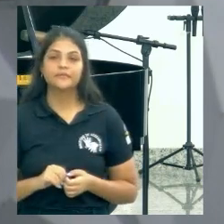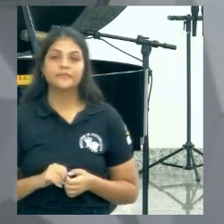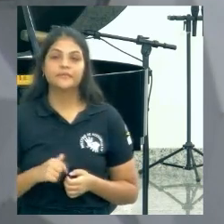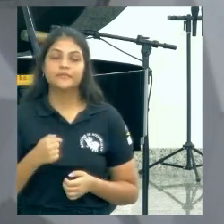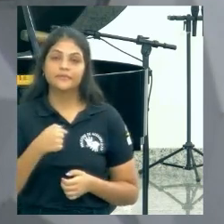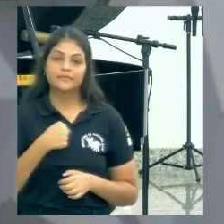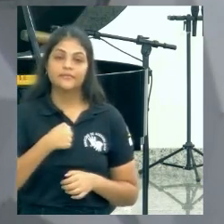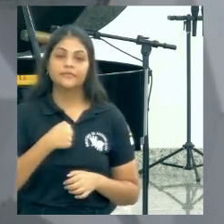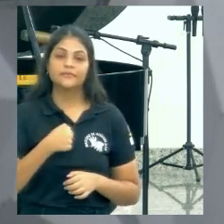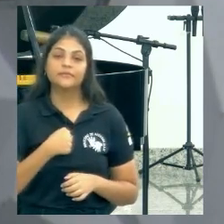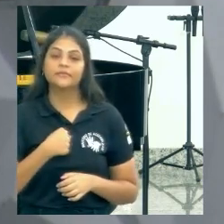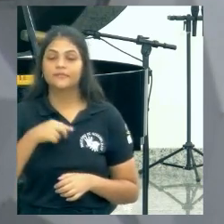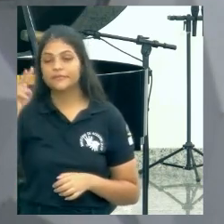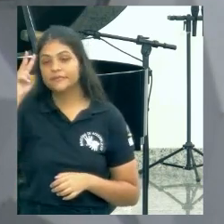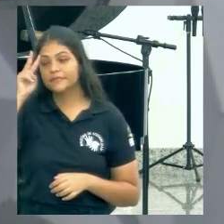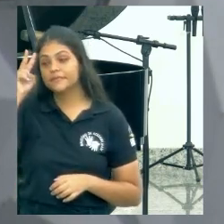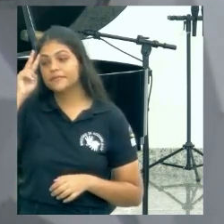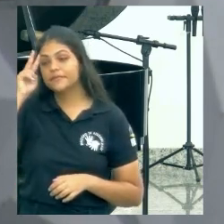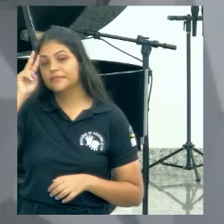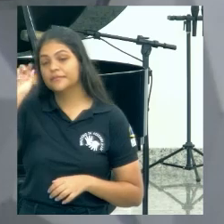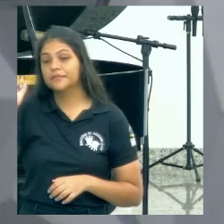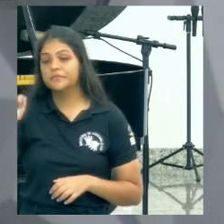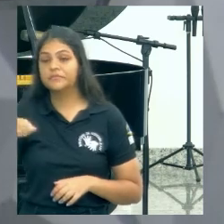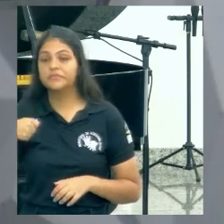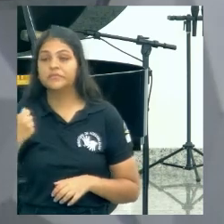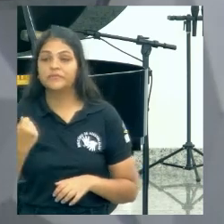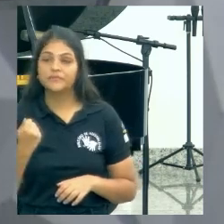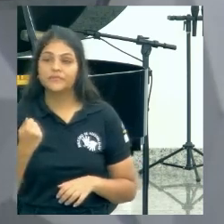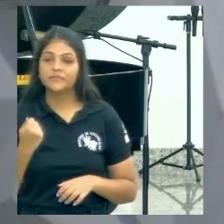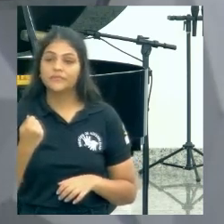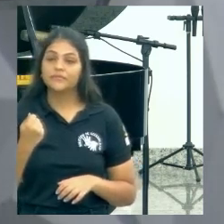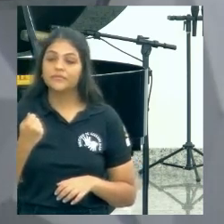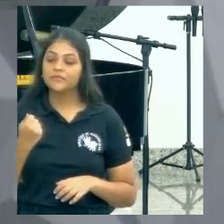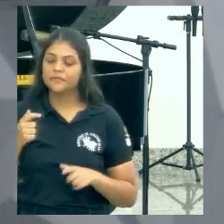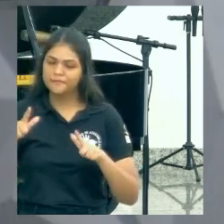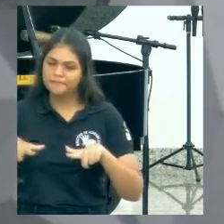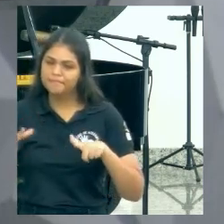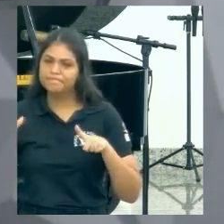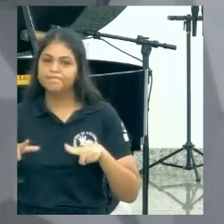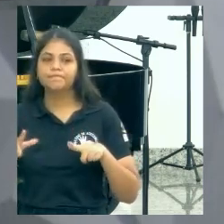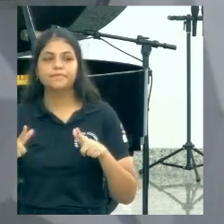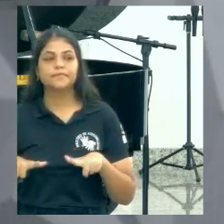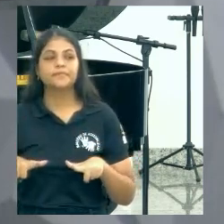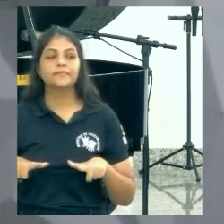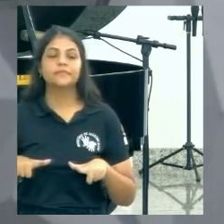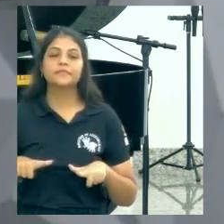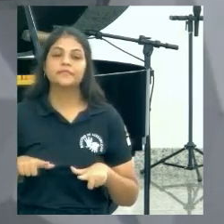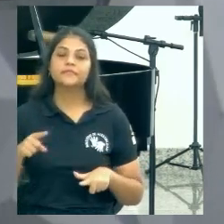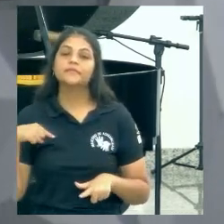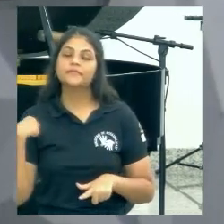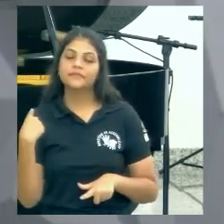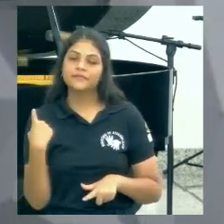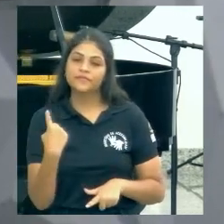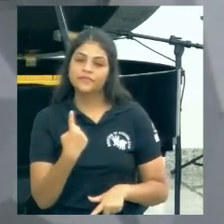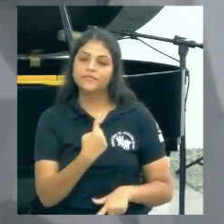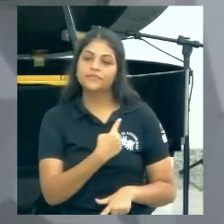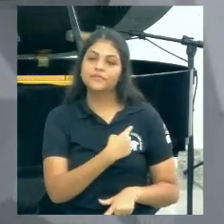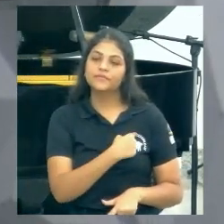eu levo essa história para outro lugar, você leva essa história para outro lugar, e a gente